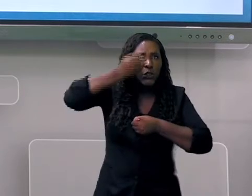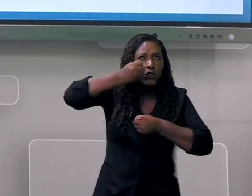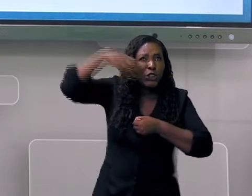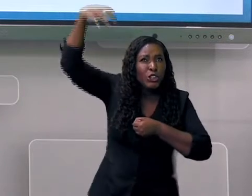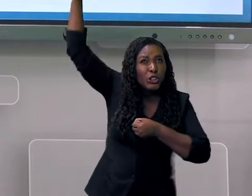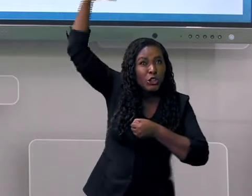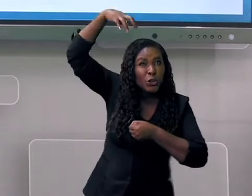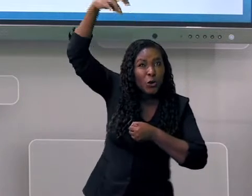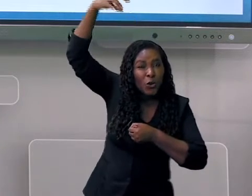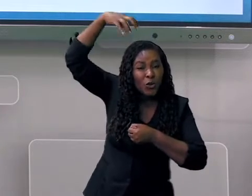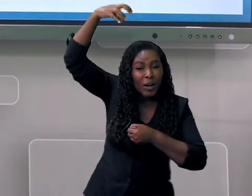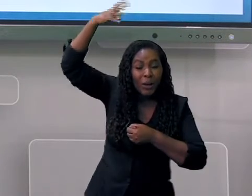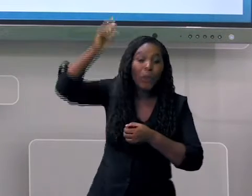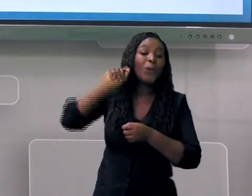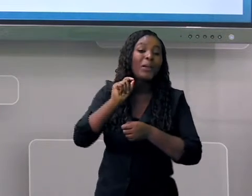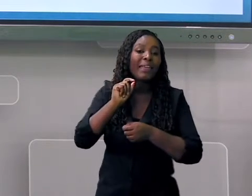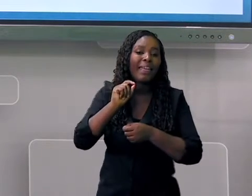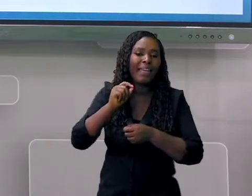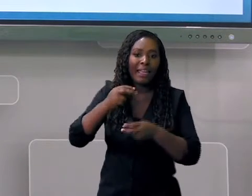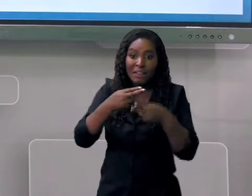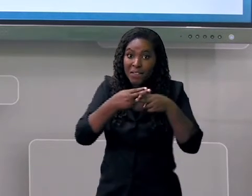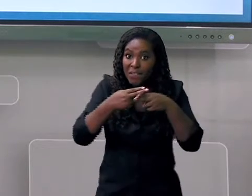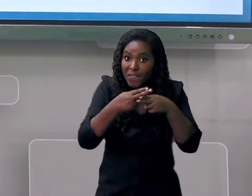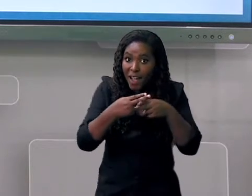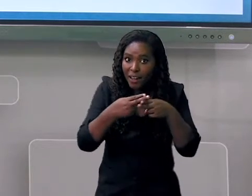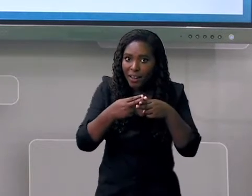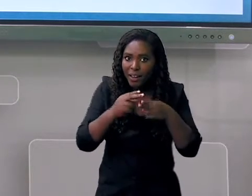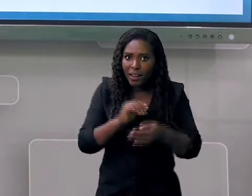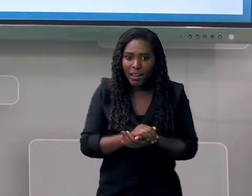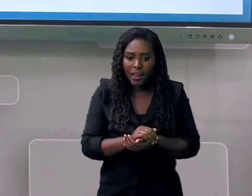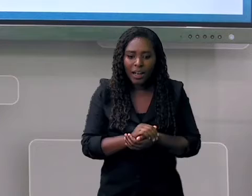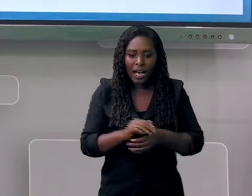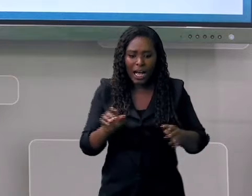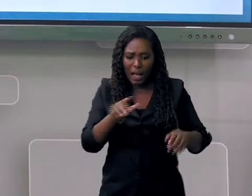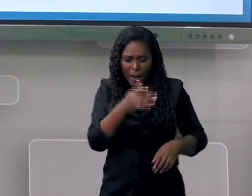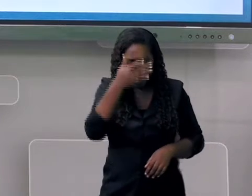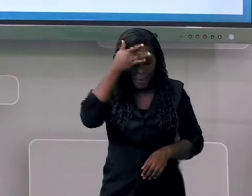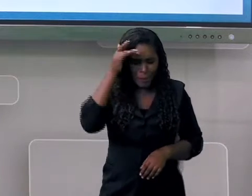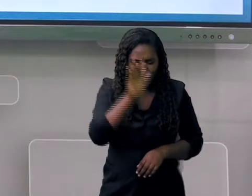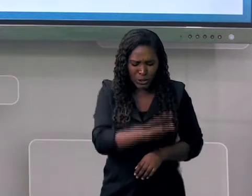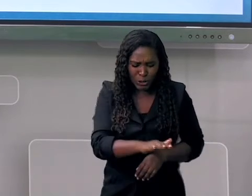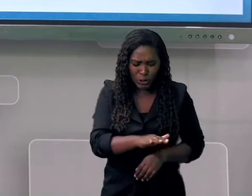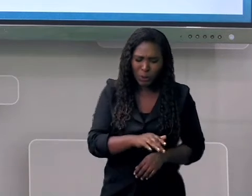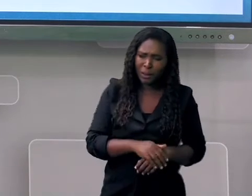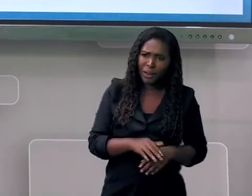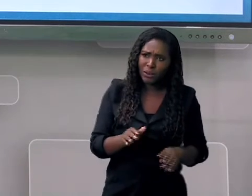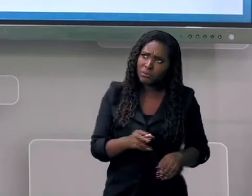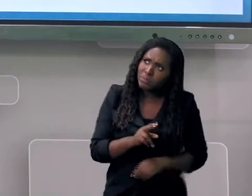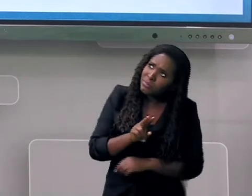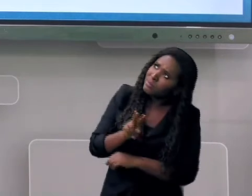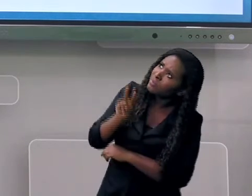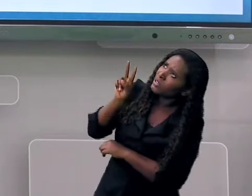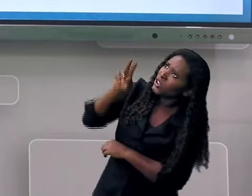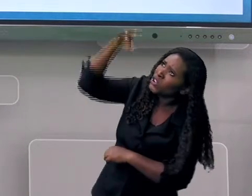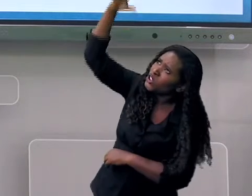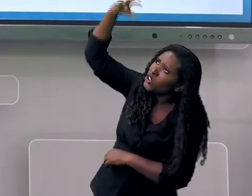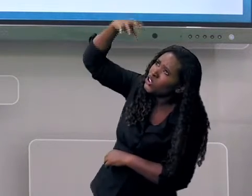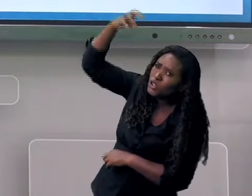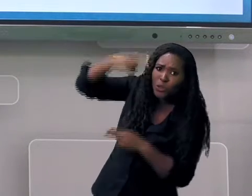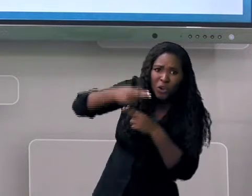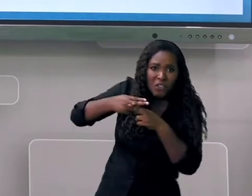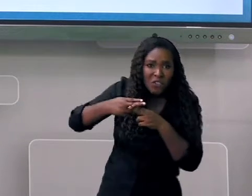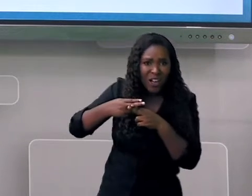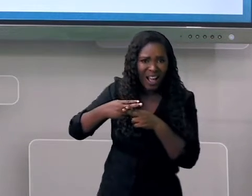moça é uma flor. E eles levam tudo ao pé da letra, eles vão olhar para cima mesmo, vão ver se tá chovendo canivete, ou se tem uma flor ali na moça.